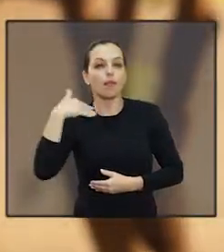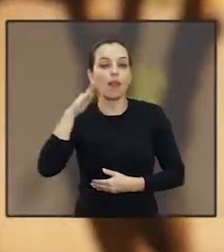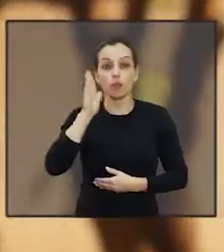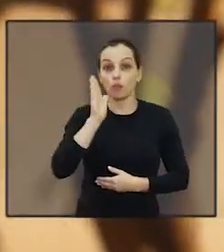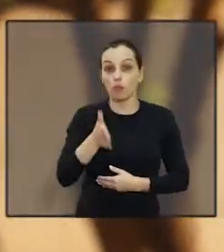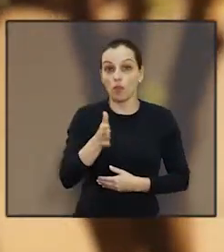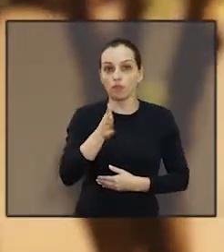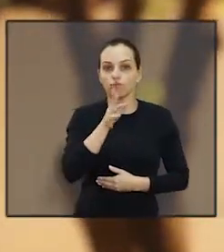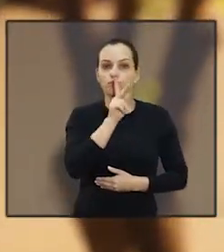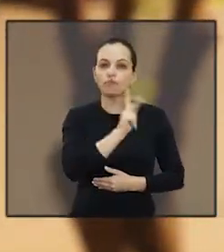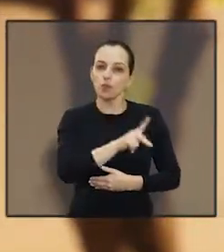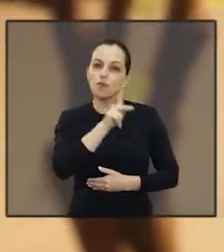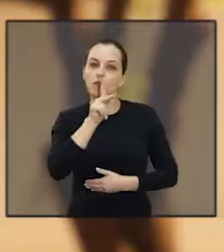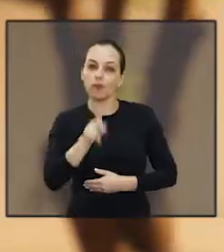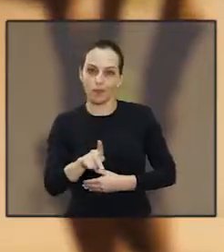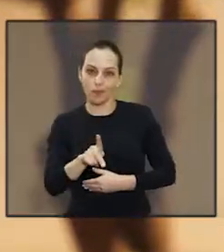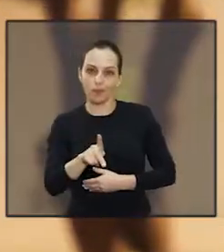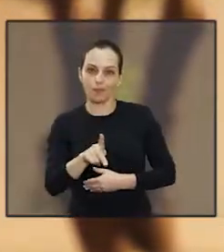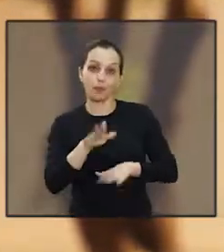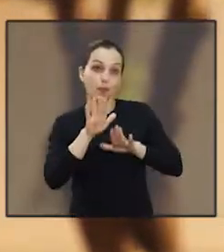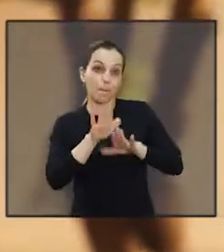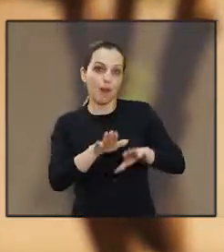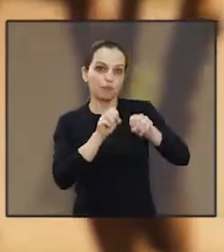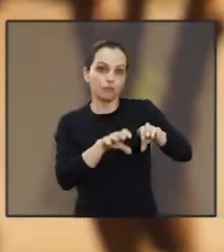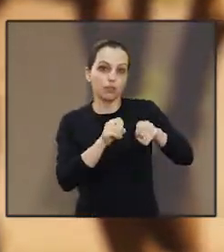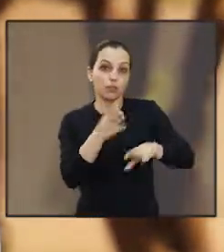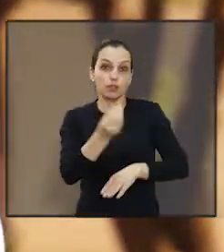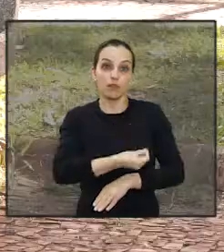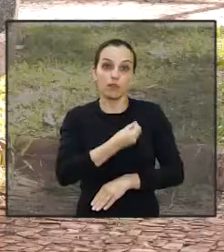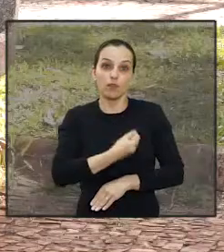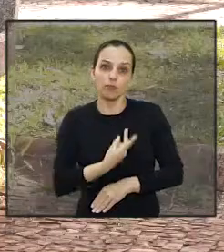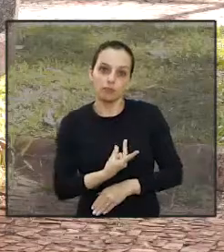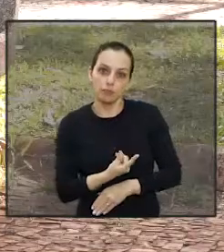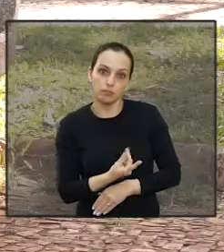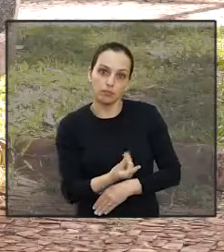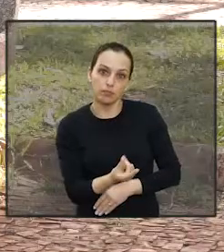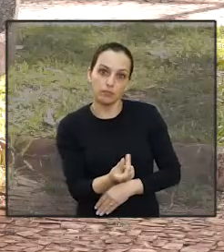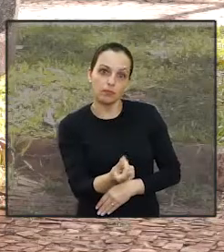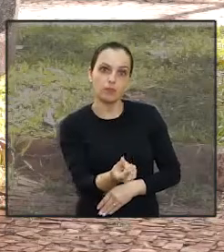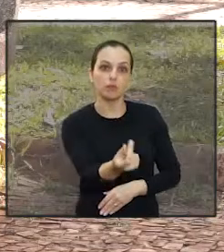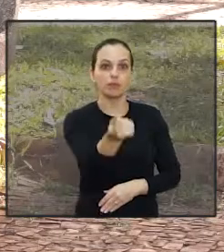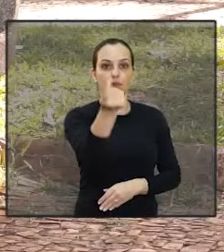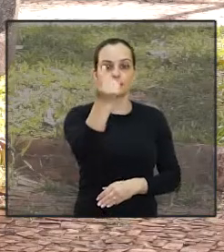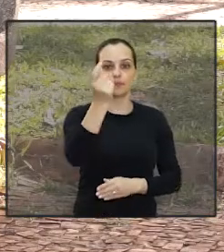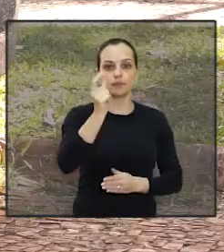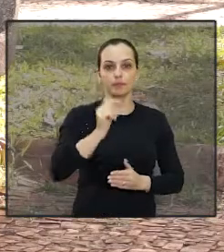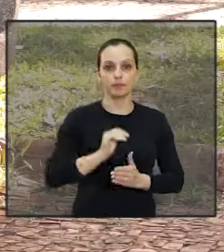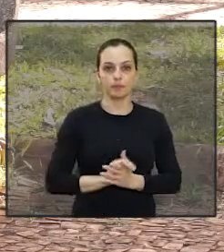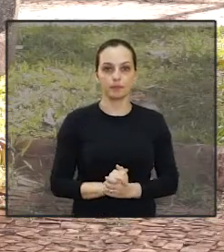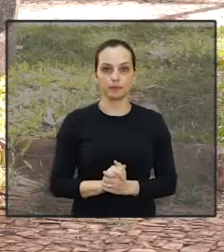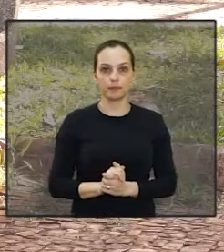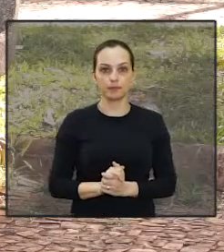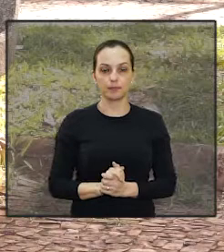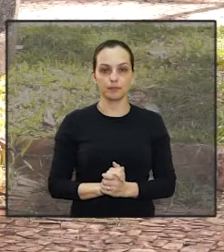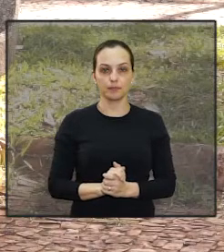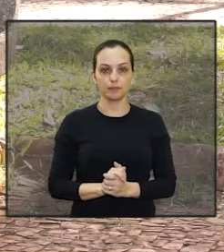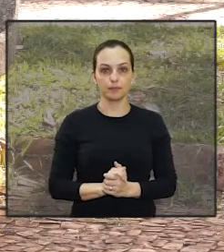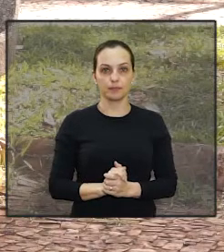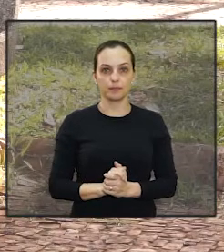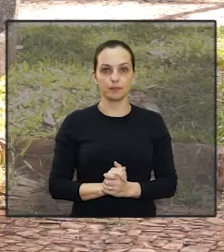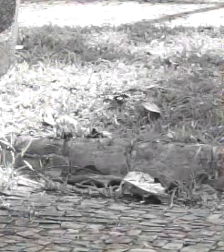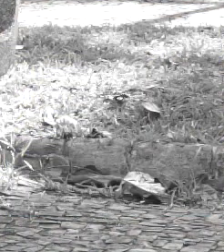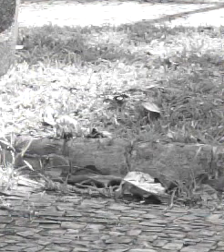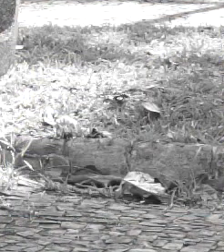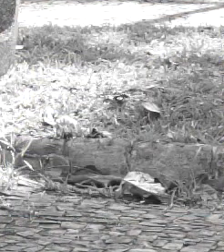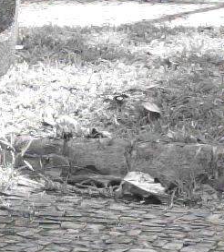eu trilhei muito tempo da minha vida e ainda trilho, né? Porque educação você nunca se aparta